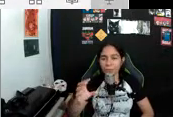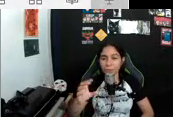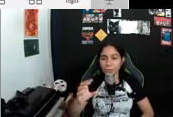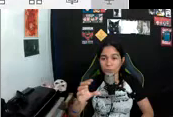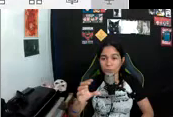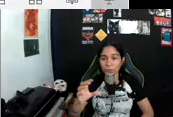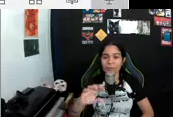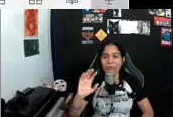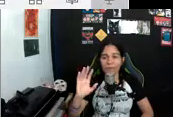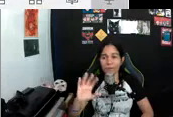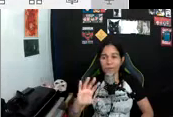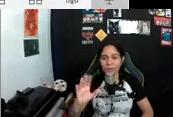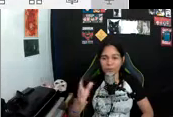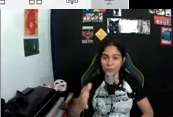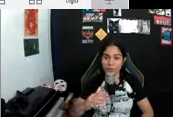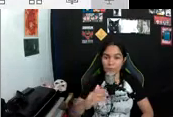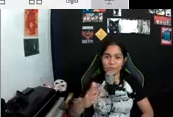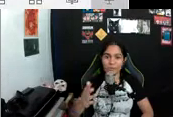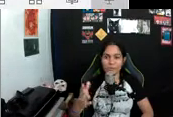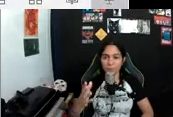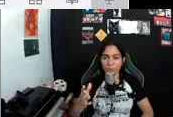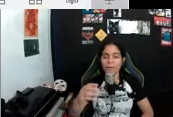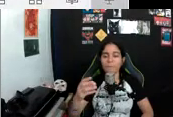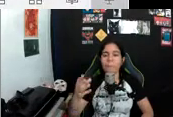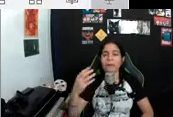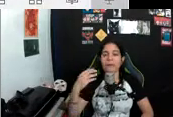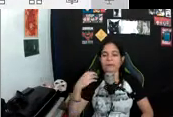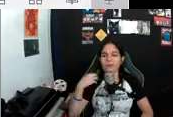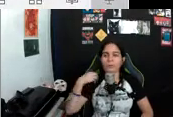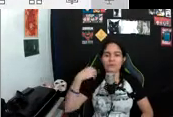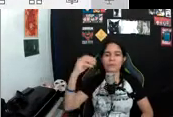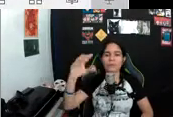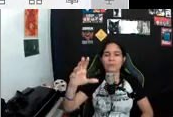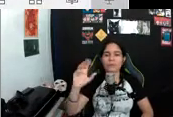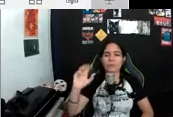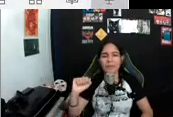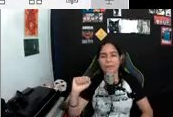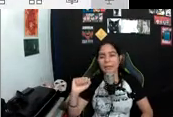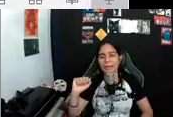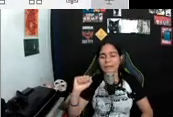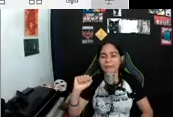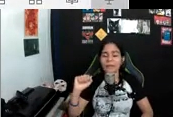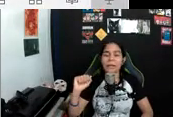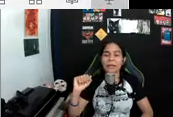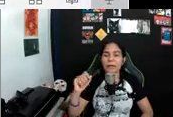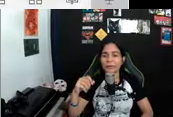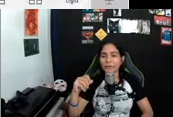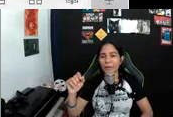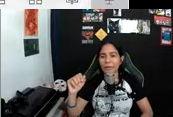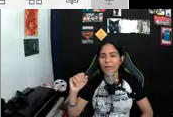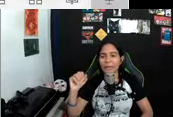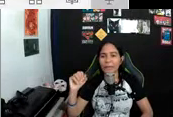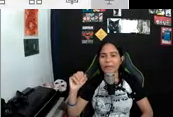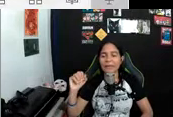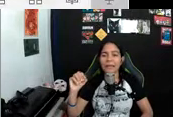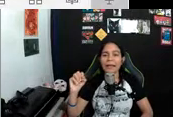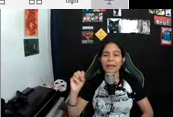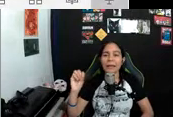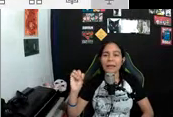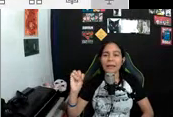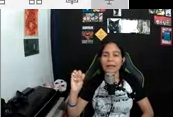falsificação do atestado, a gente tem algumas situações, como eu falei. Vamos supor, eu sou amiga de Renata, e aí eu sou